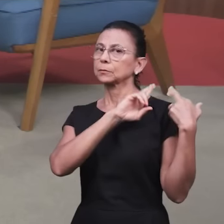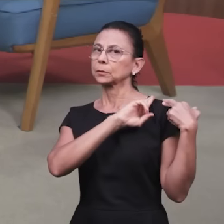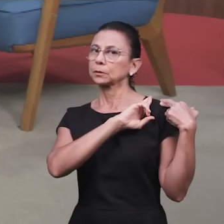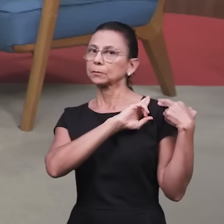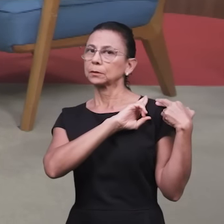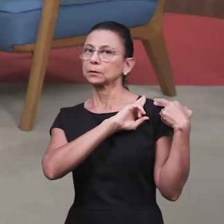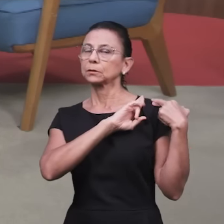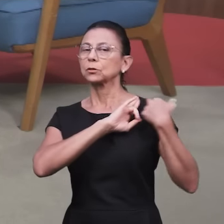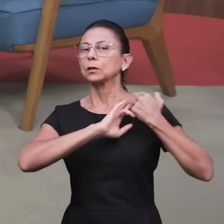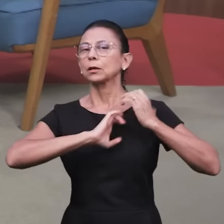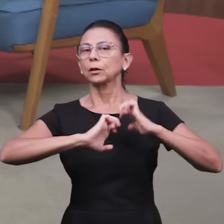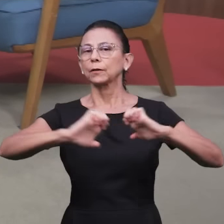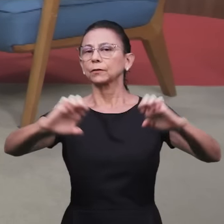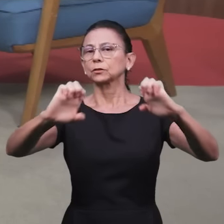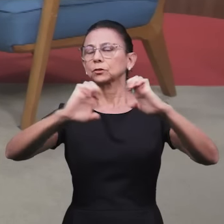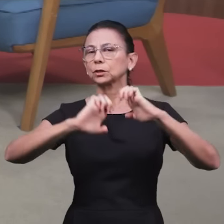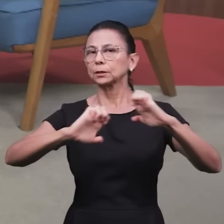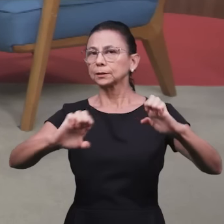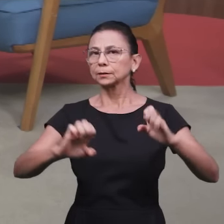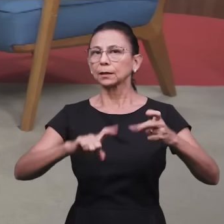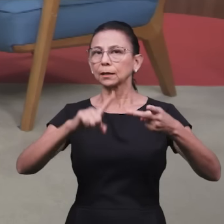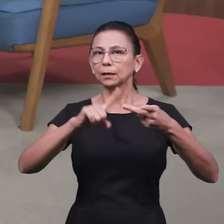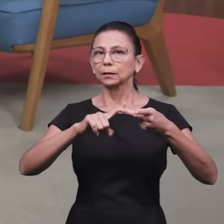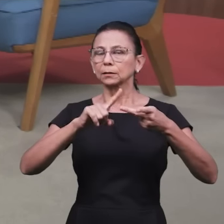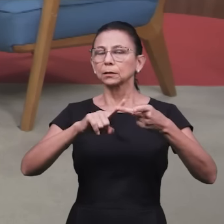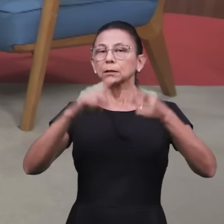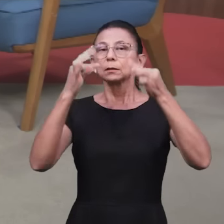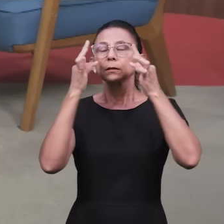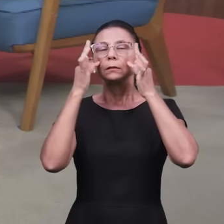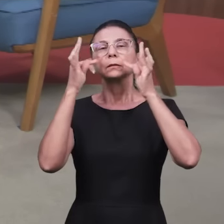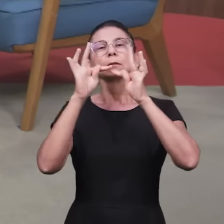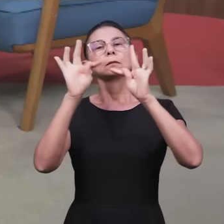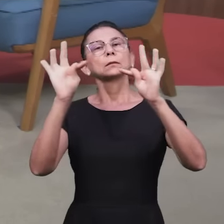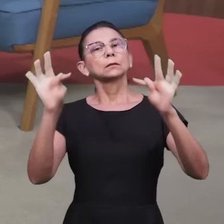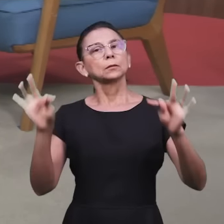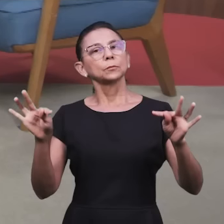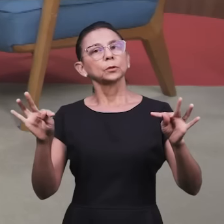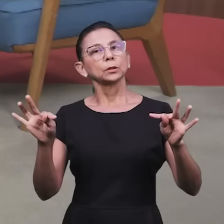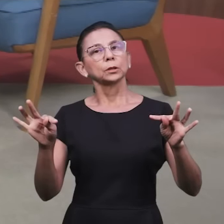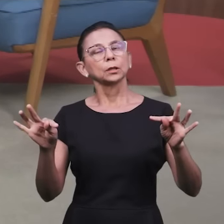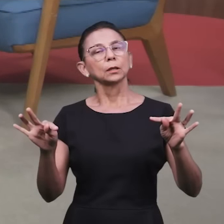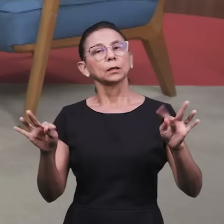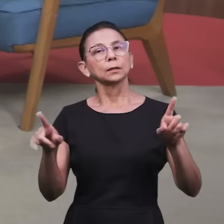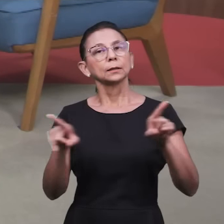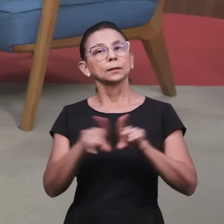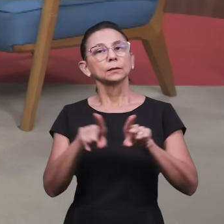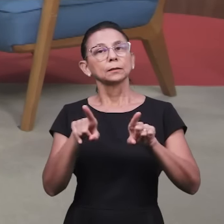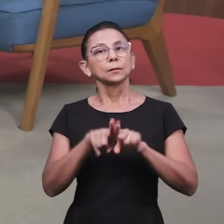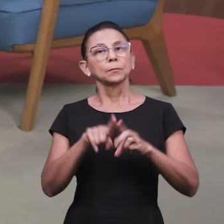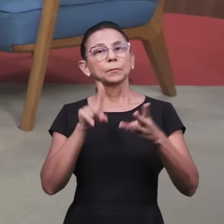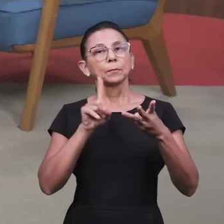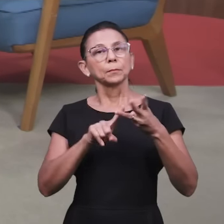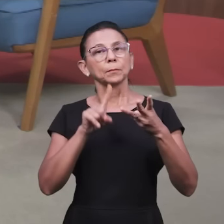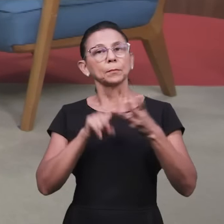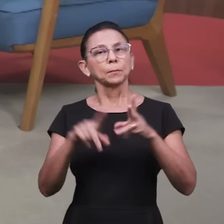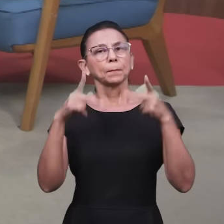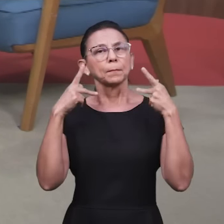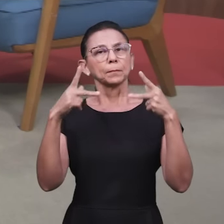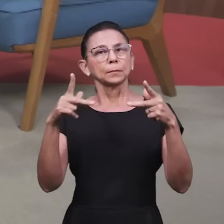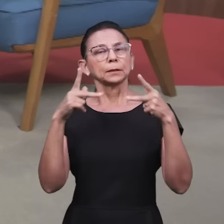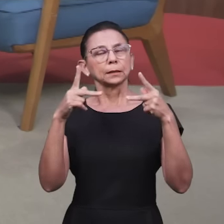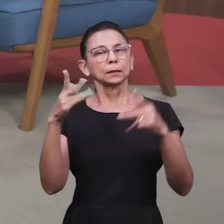missão de evangelizar, de dar testemunho e de pregar a grande mensagem para